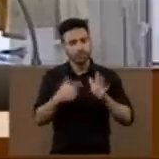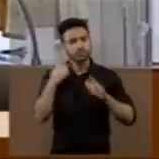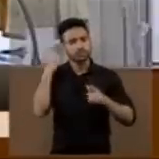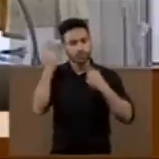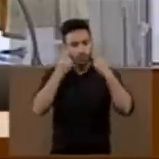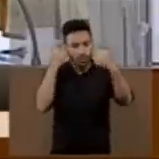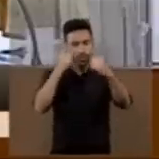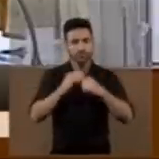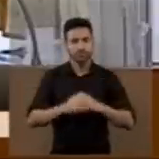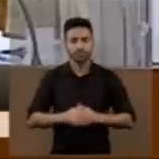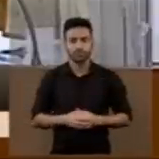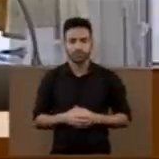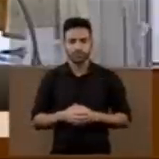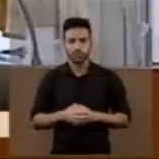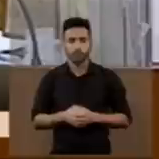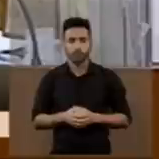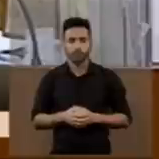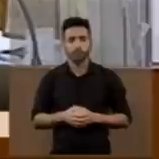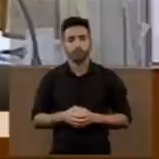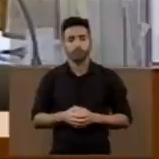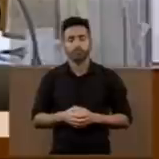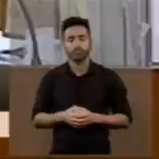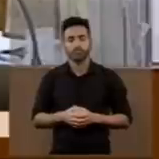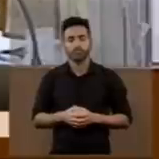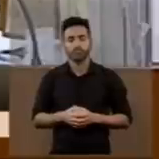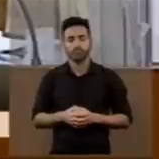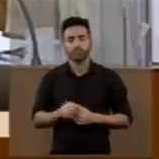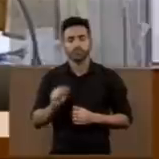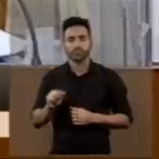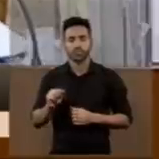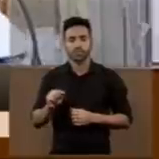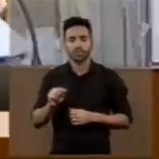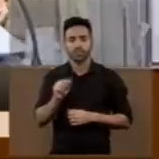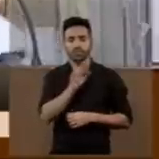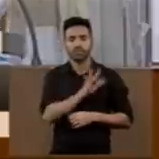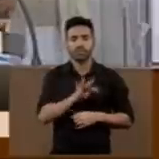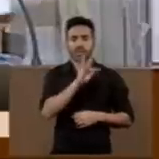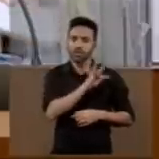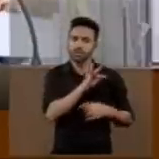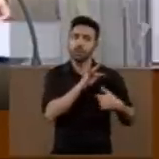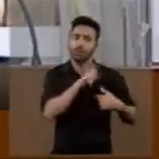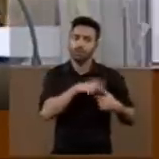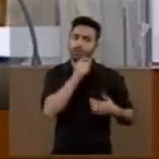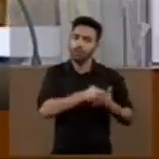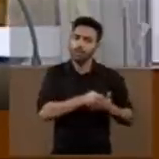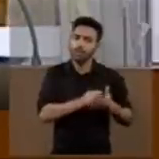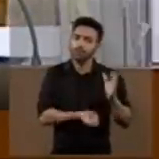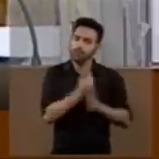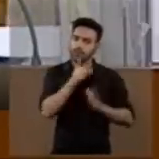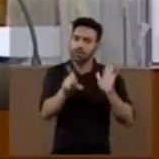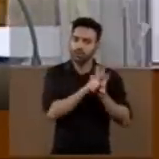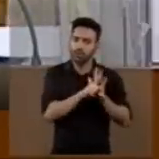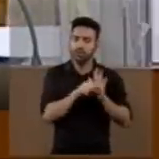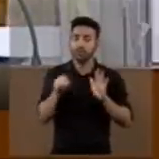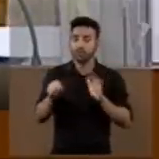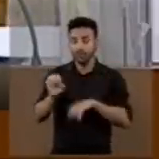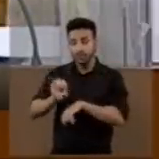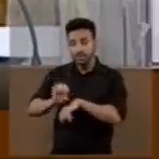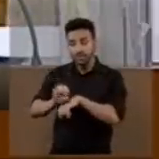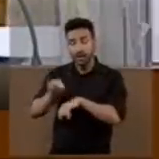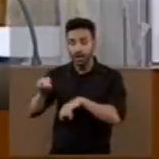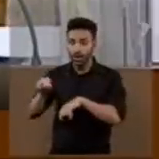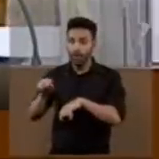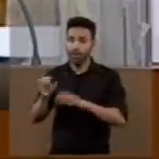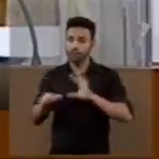a renúncia à federação, que não é permitido num Estado que se proclama federativo no